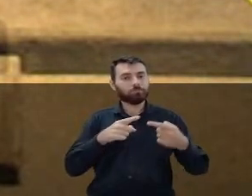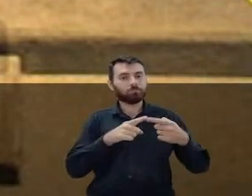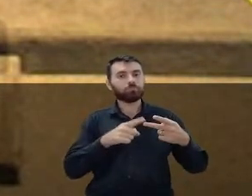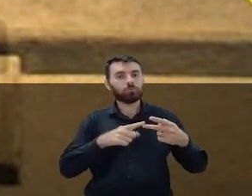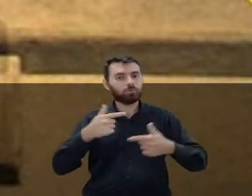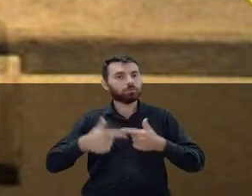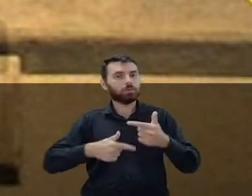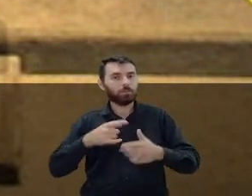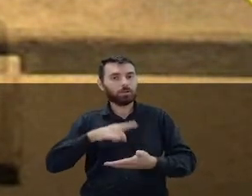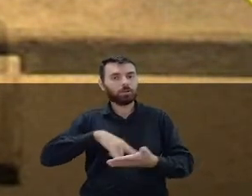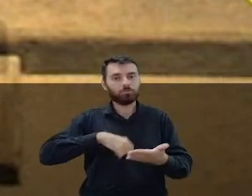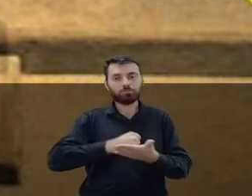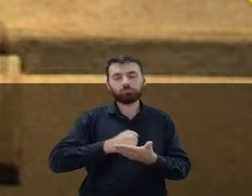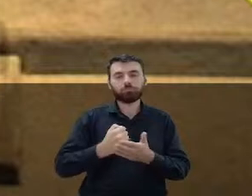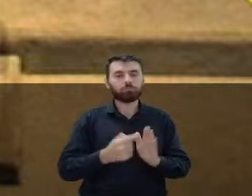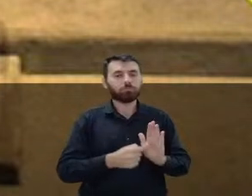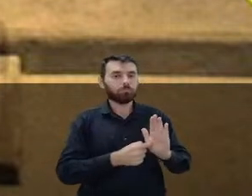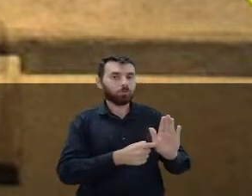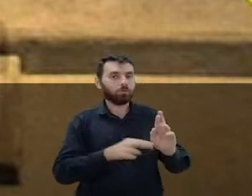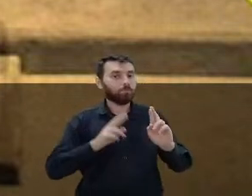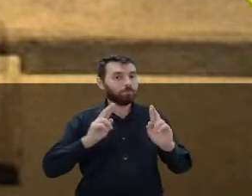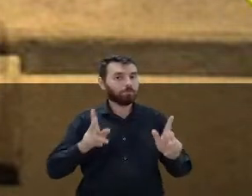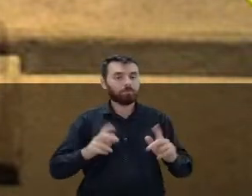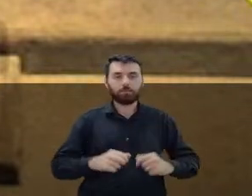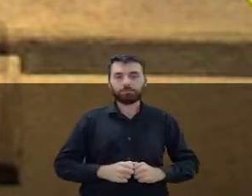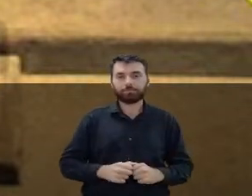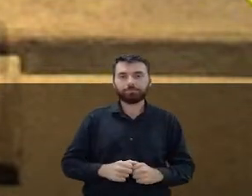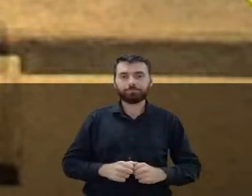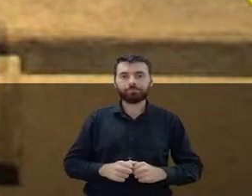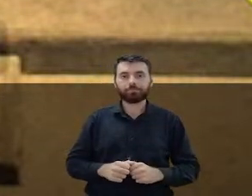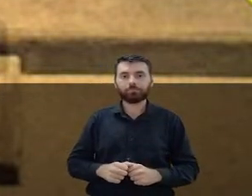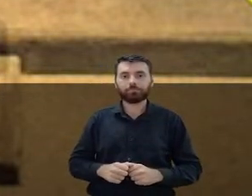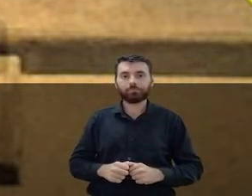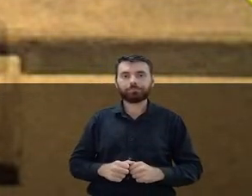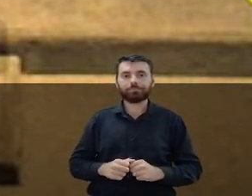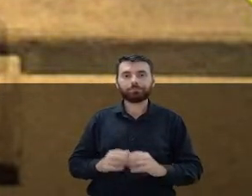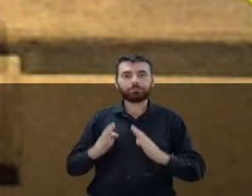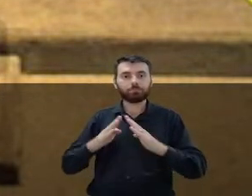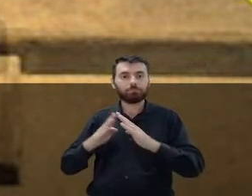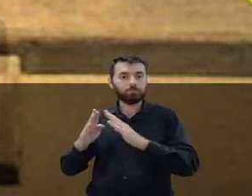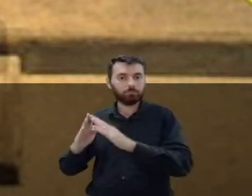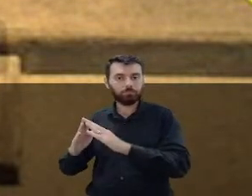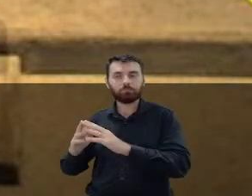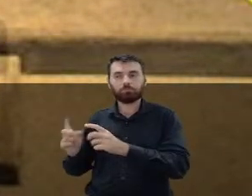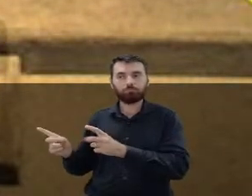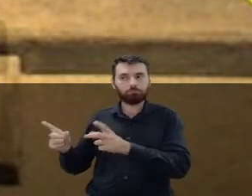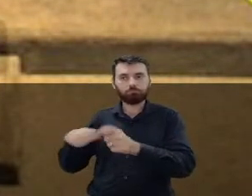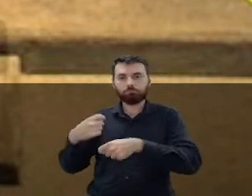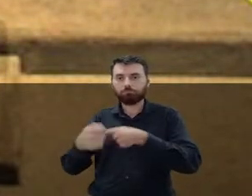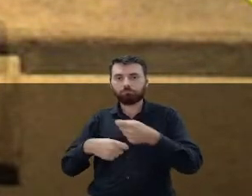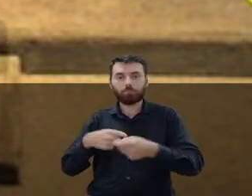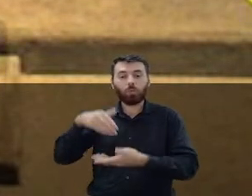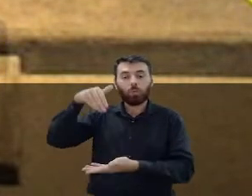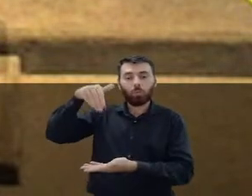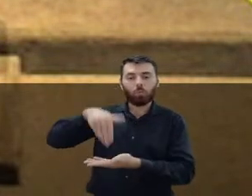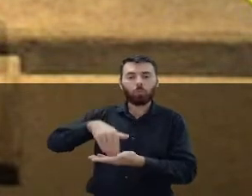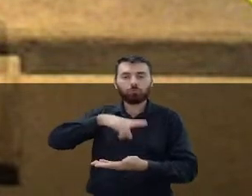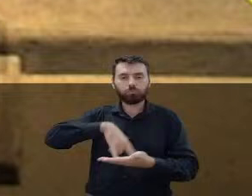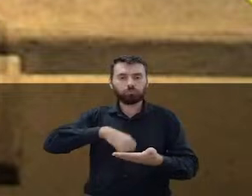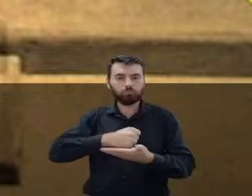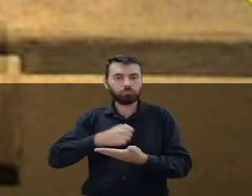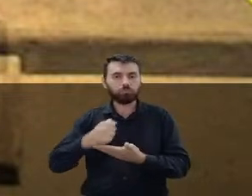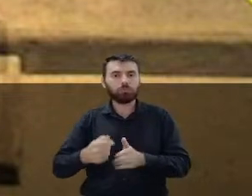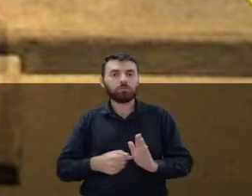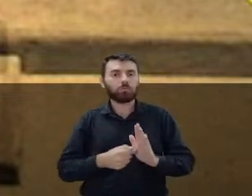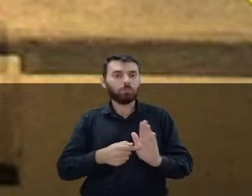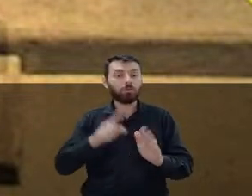dos imóveis dos clientes, a última que ela entregou foi em março de 2022. Por essa razão, nós juntamos